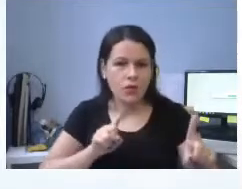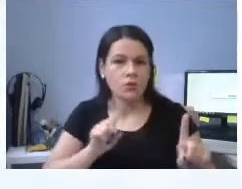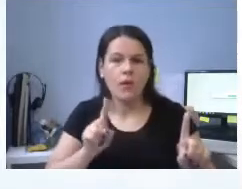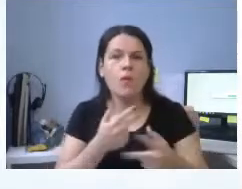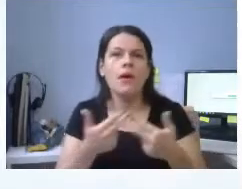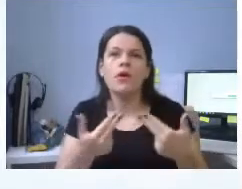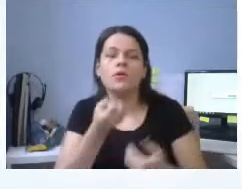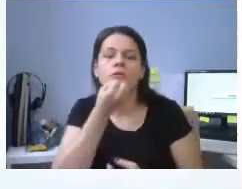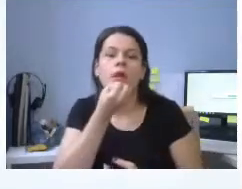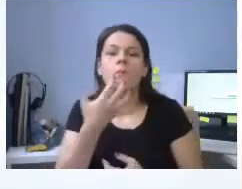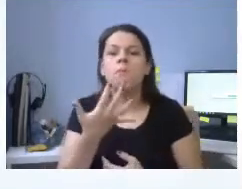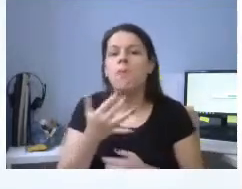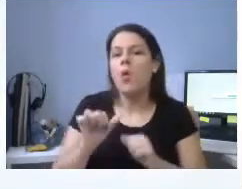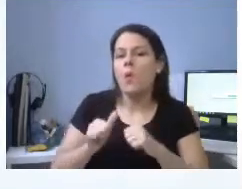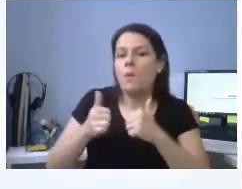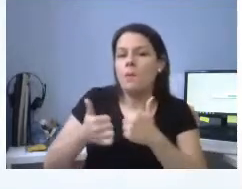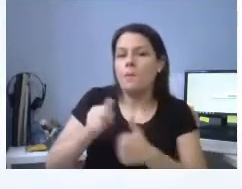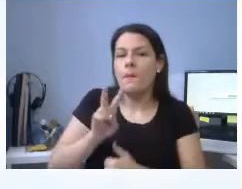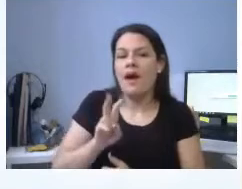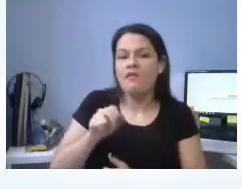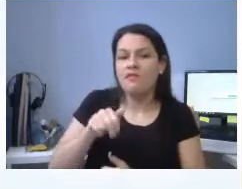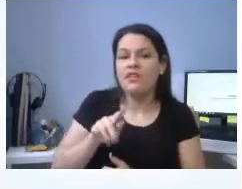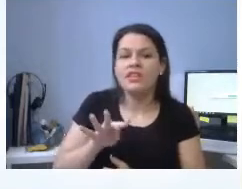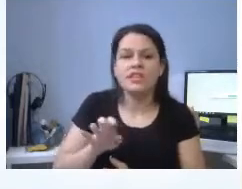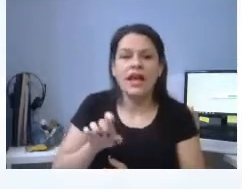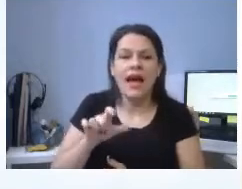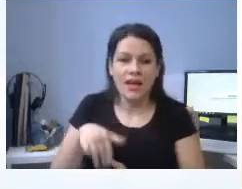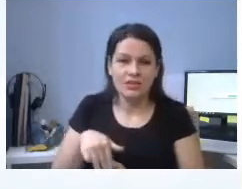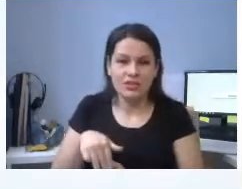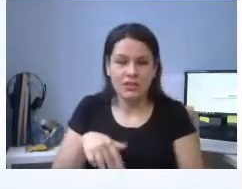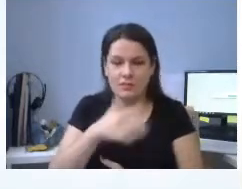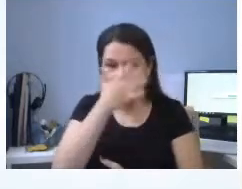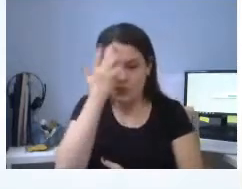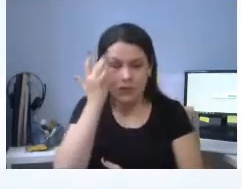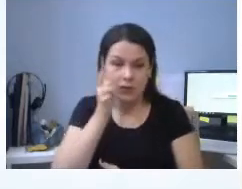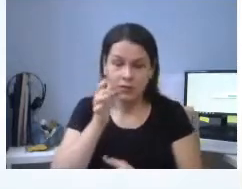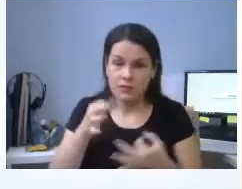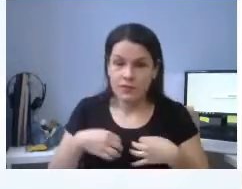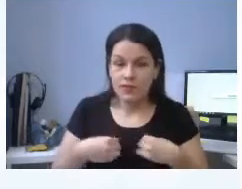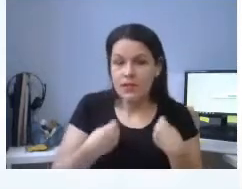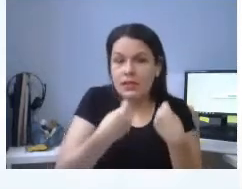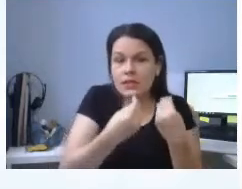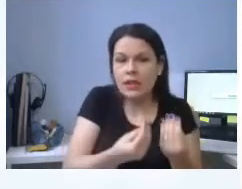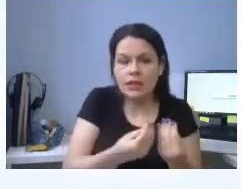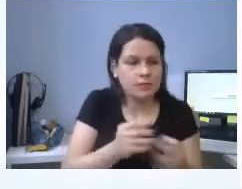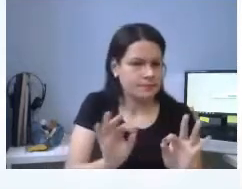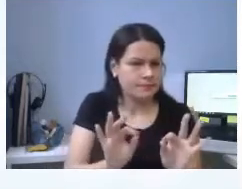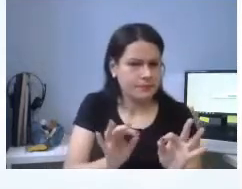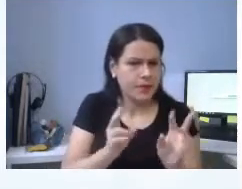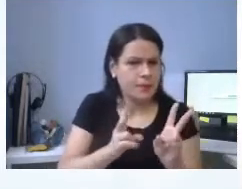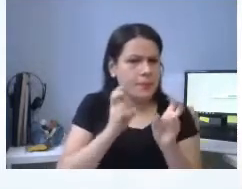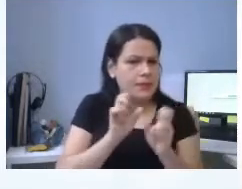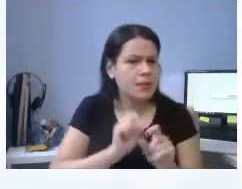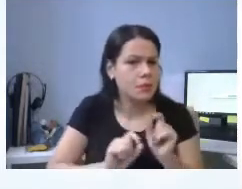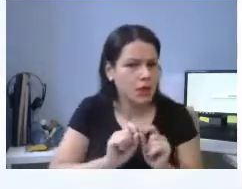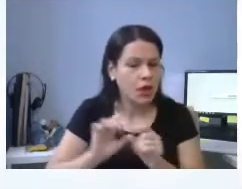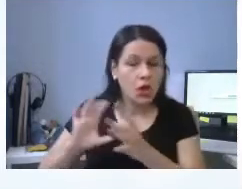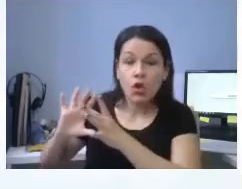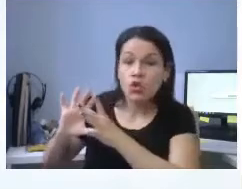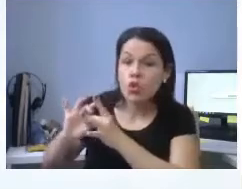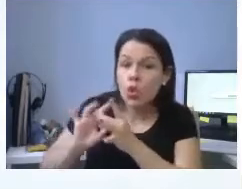benesse, não é uma vantagem que a empresa, que o empregador está concedendo. Veja, nós temos um contexto